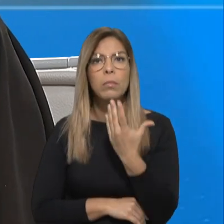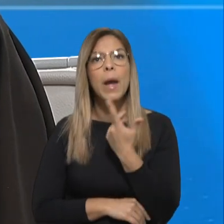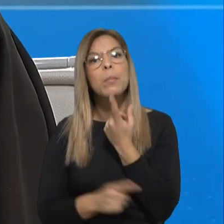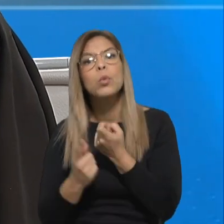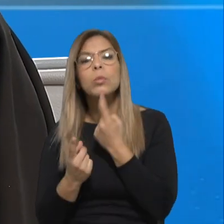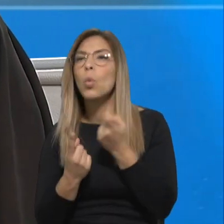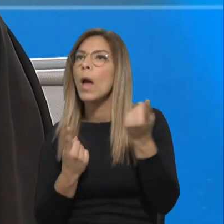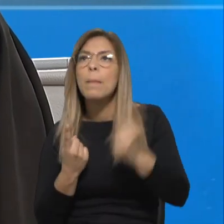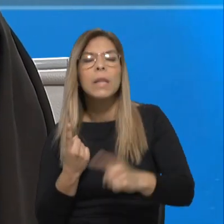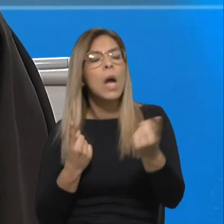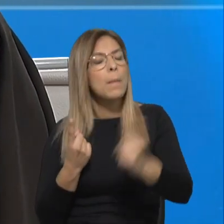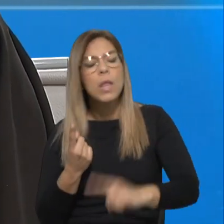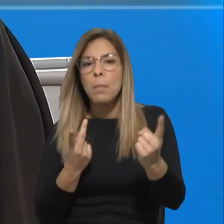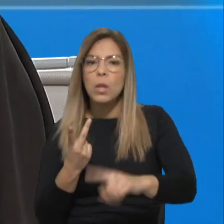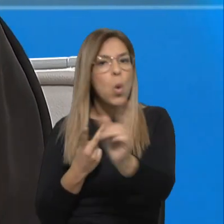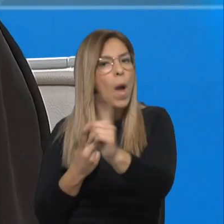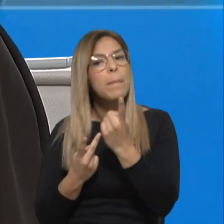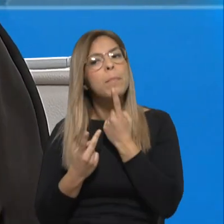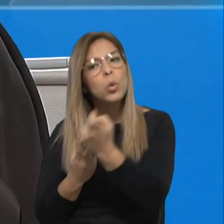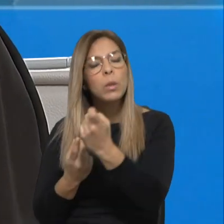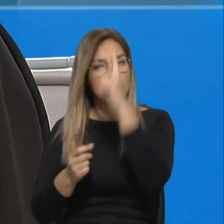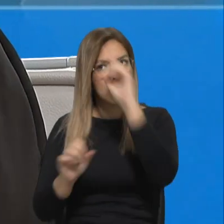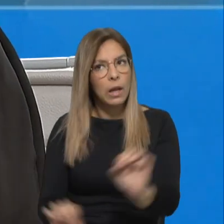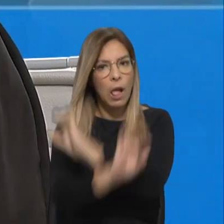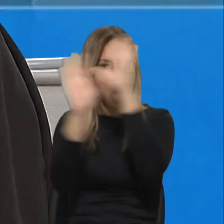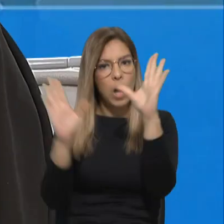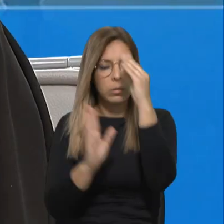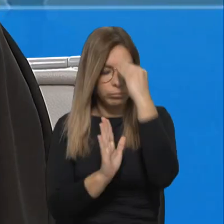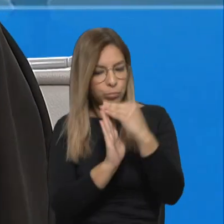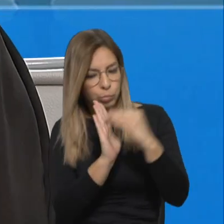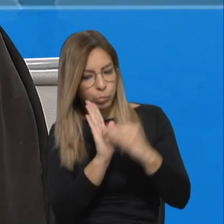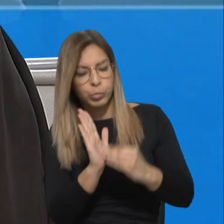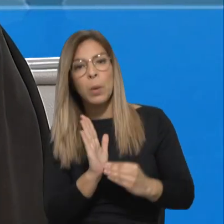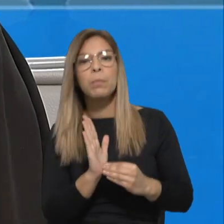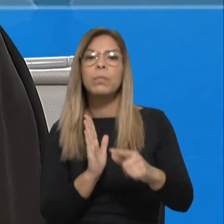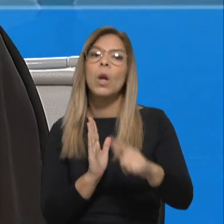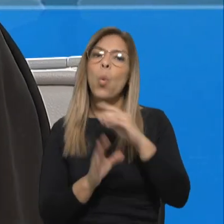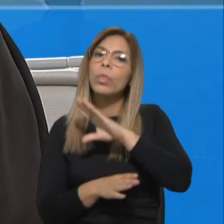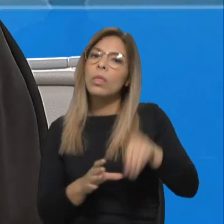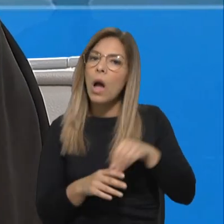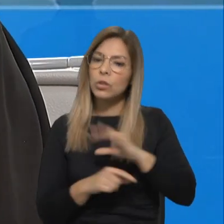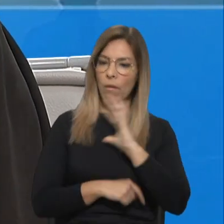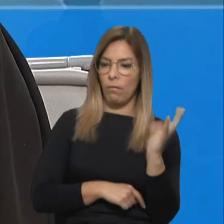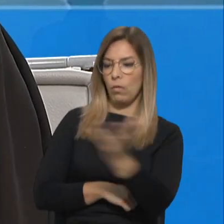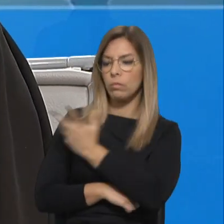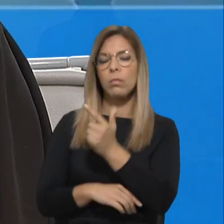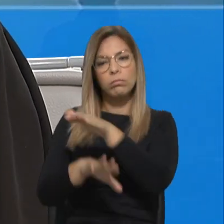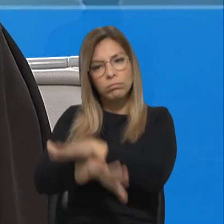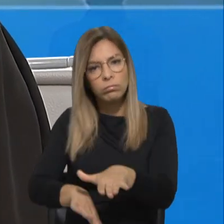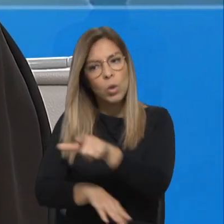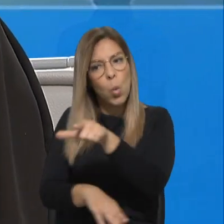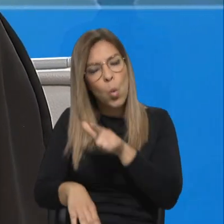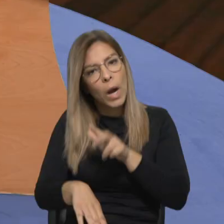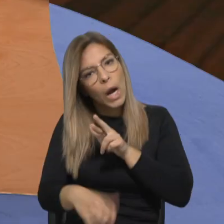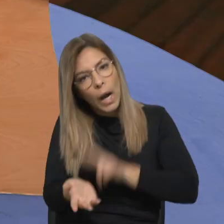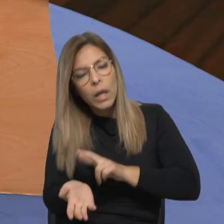uma repetição daquilo que já foi dito e acontecem num contexto de tranquilidade, de confiança, ao ritmo da pessoa que está a ser